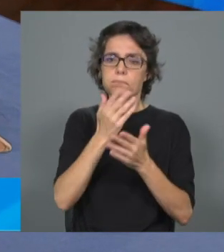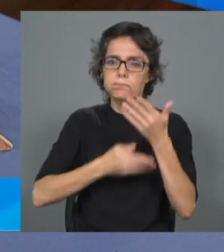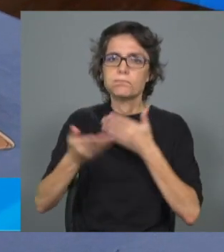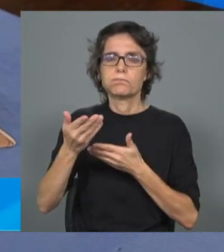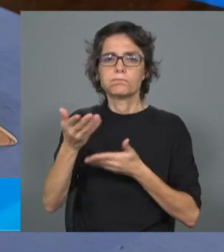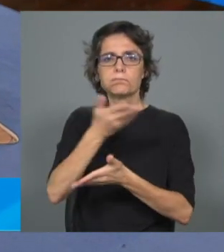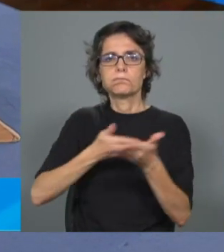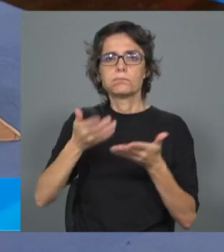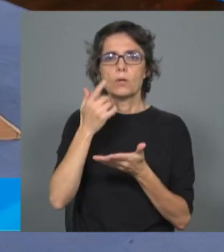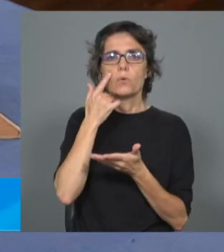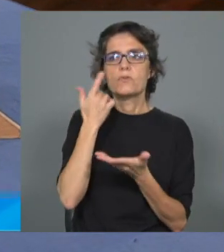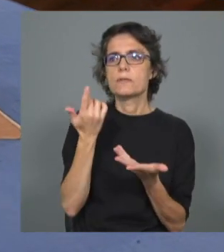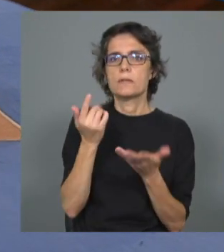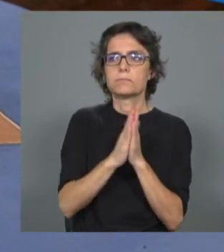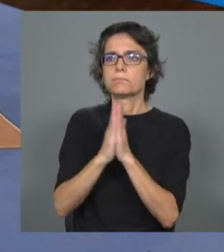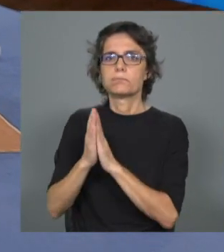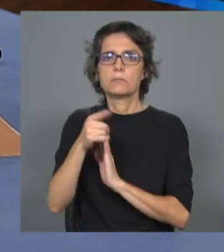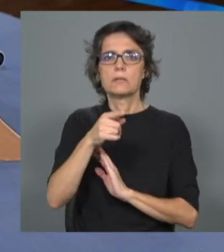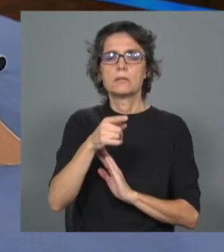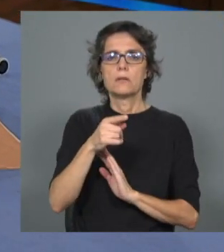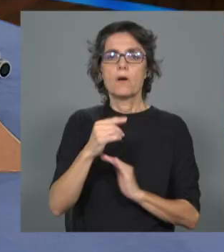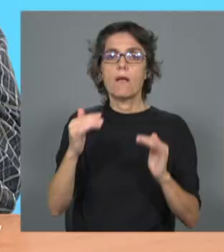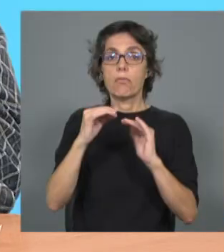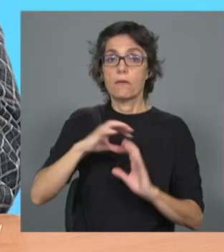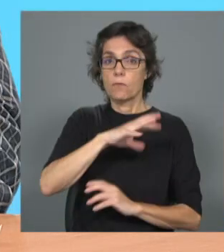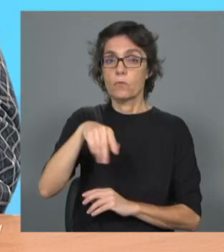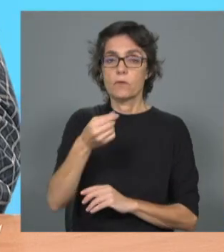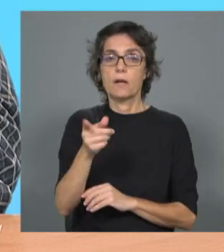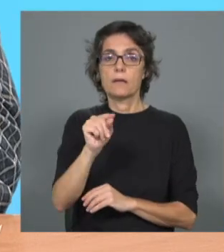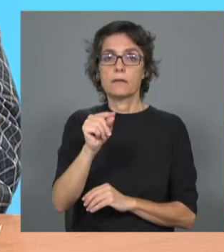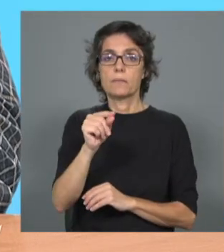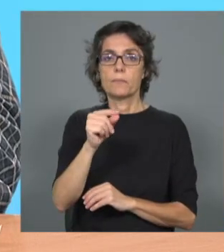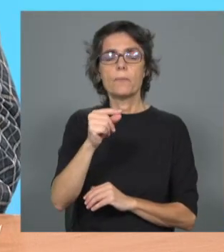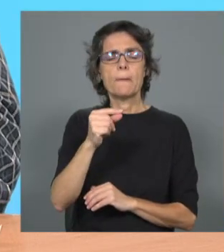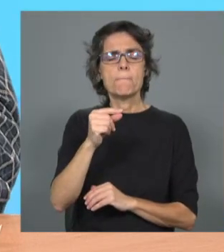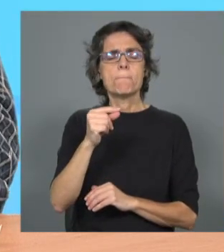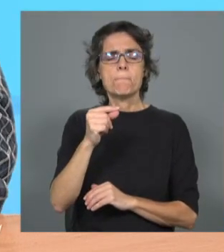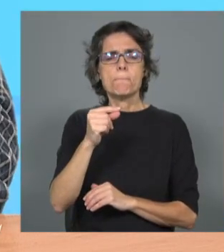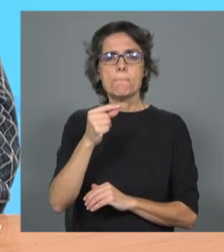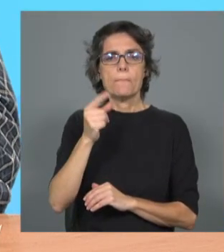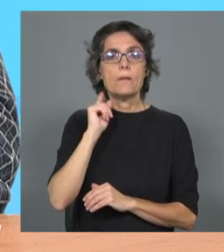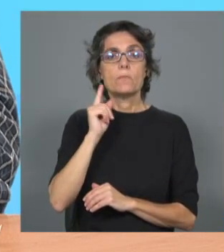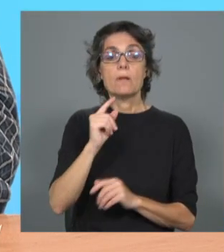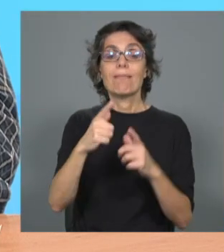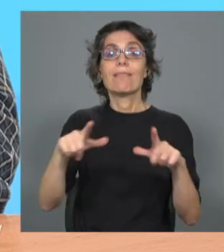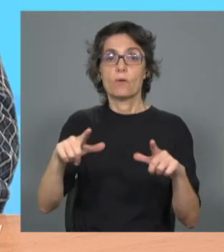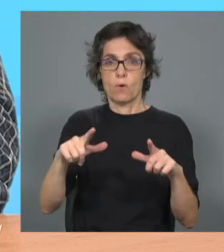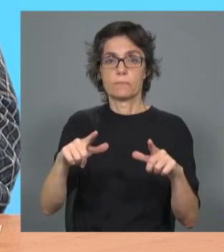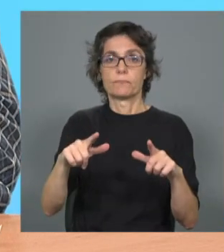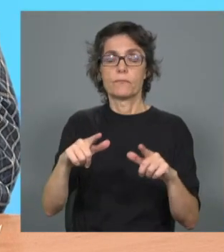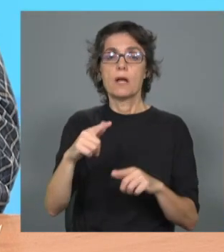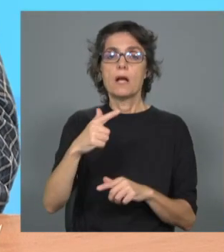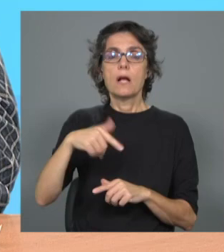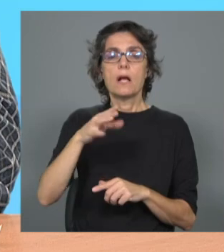mundo. Isto também é uma forma de ser testemunha, mas também outra coisa que nós não nos apercebemos, que é a língua. O